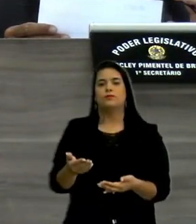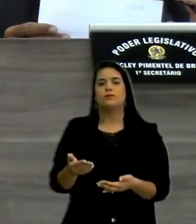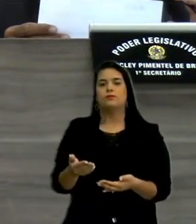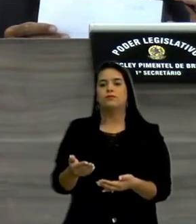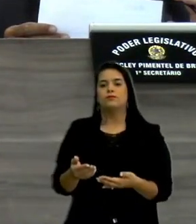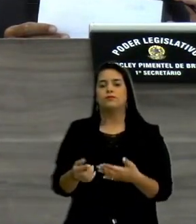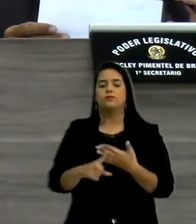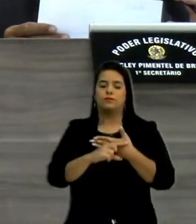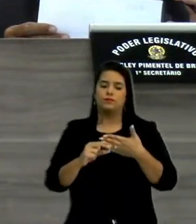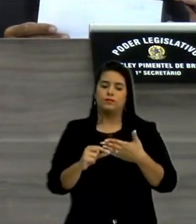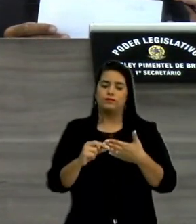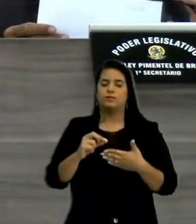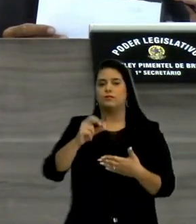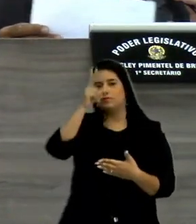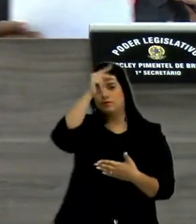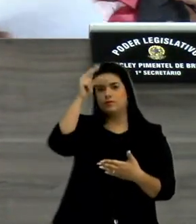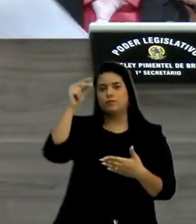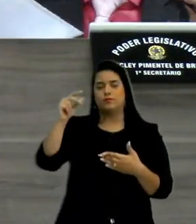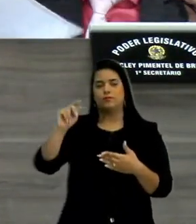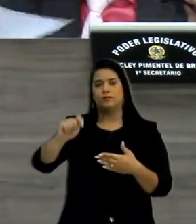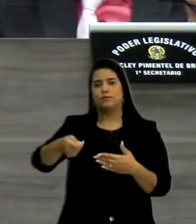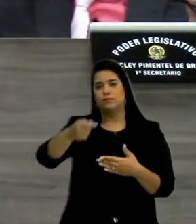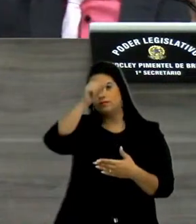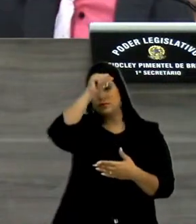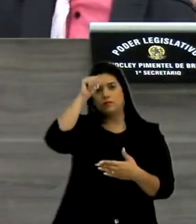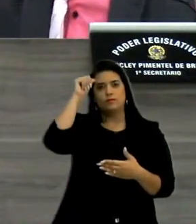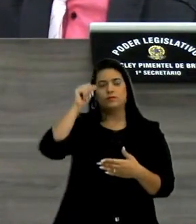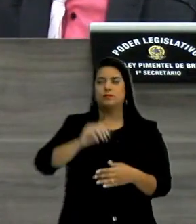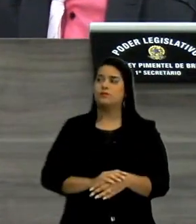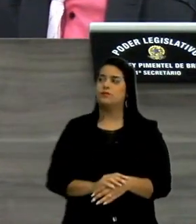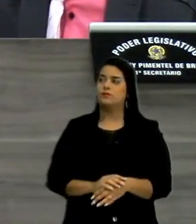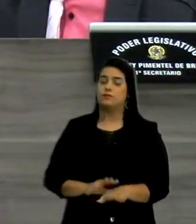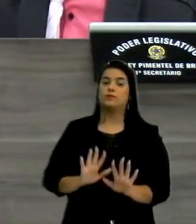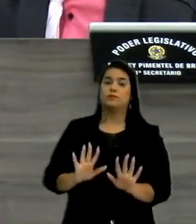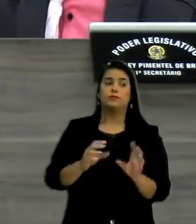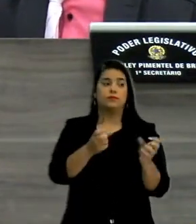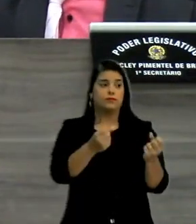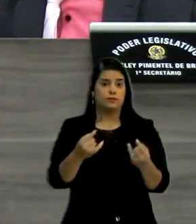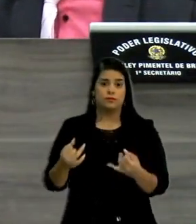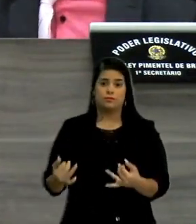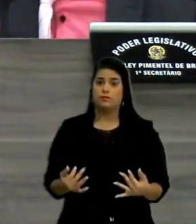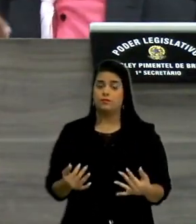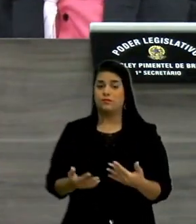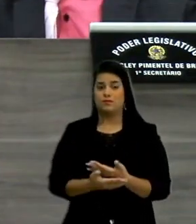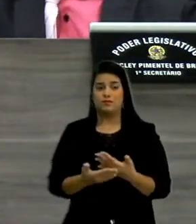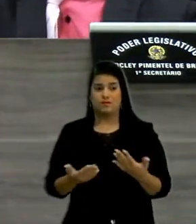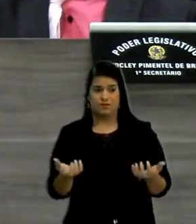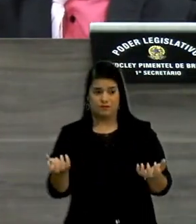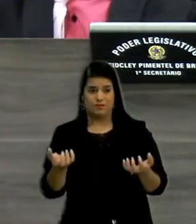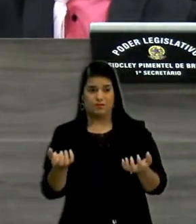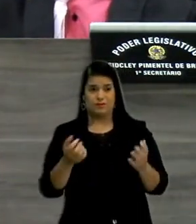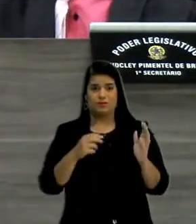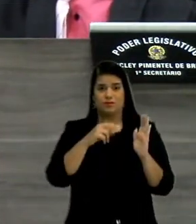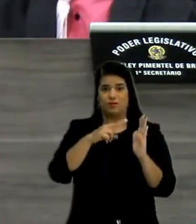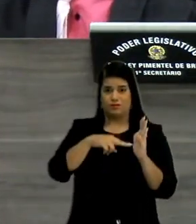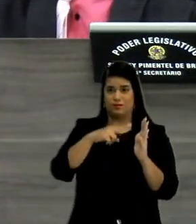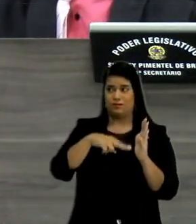Pedro Alexandre Medeiros de Souza, prefeito. Veja só, vocês querem que leia